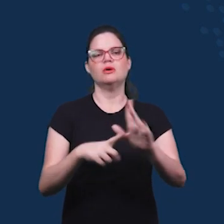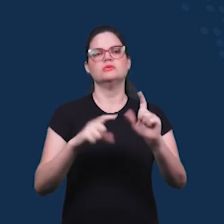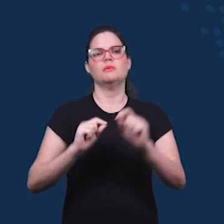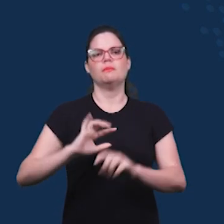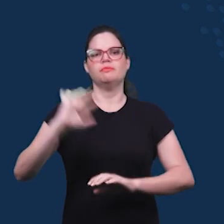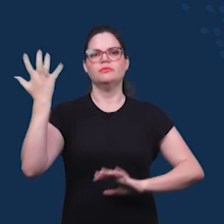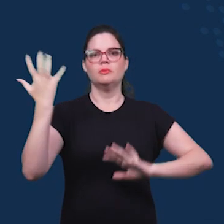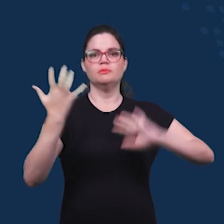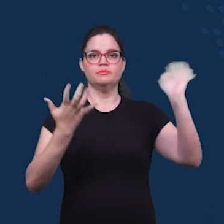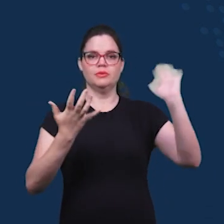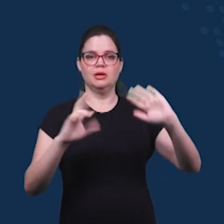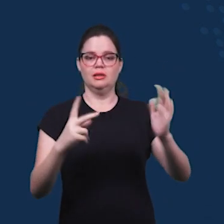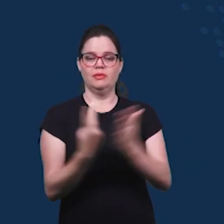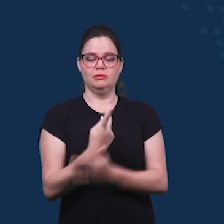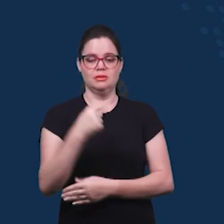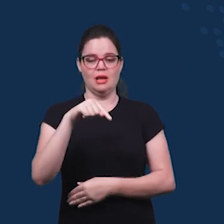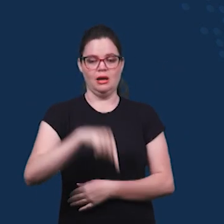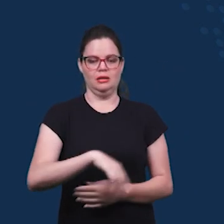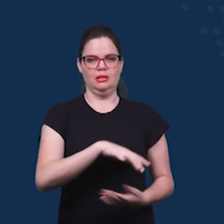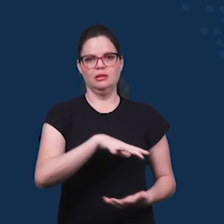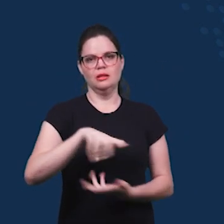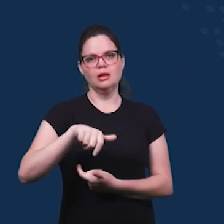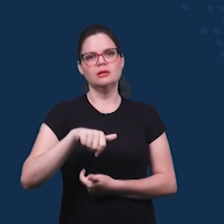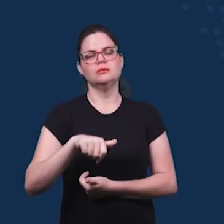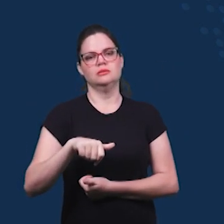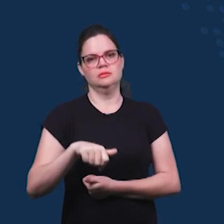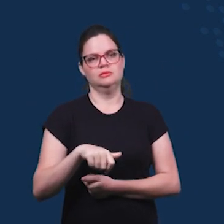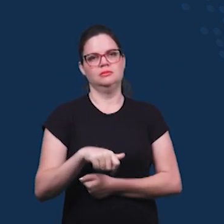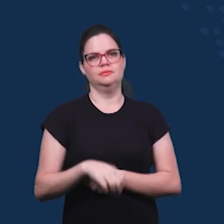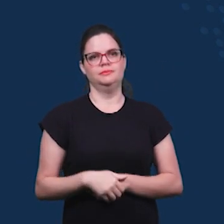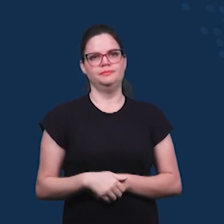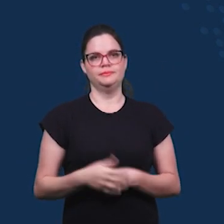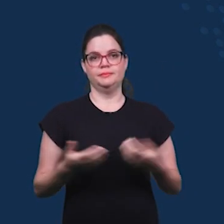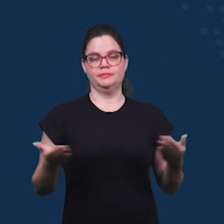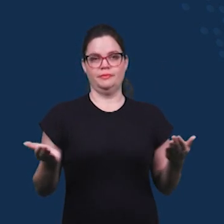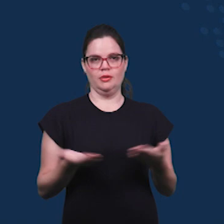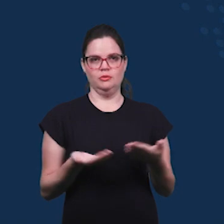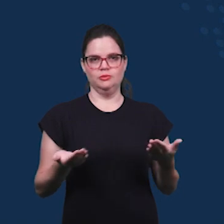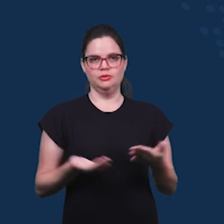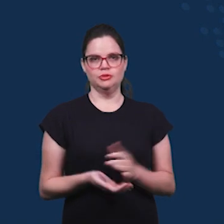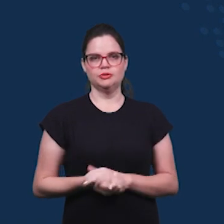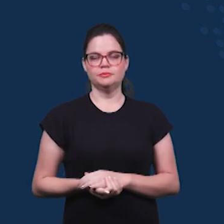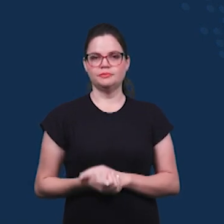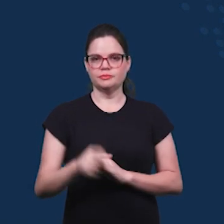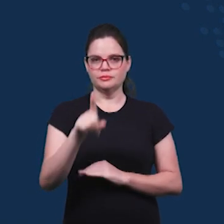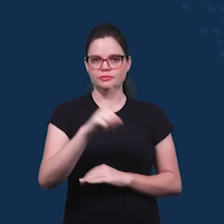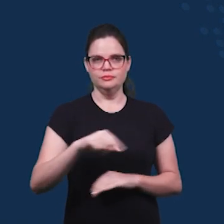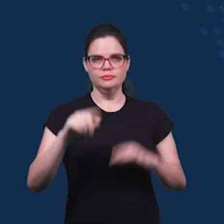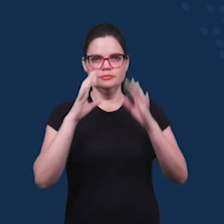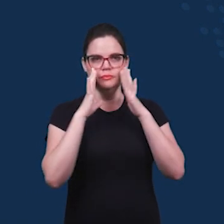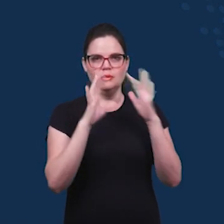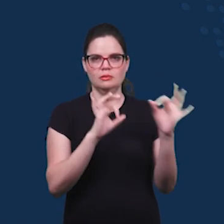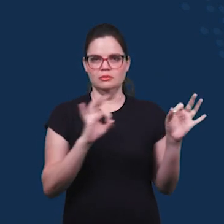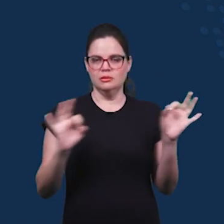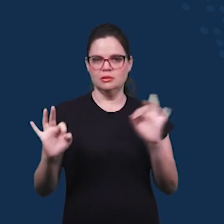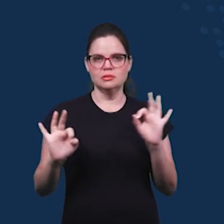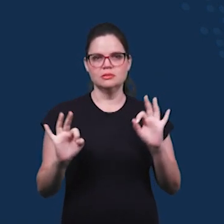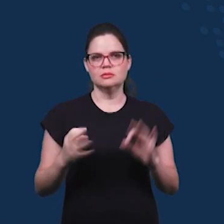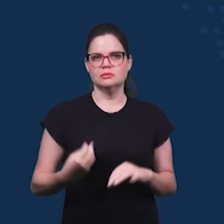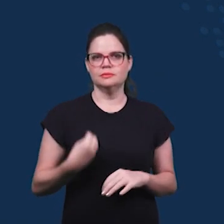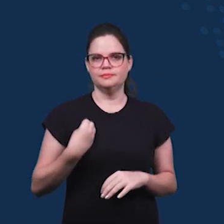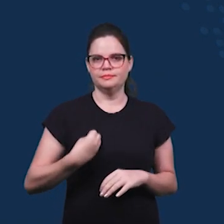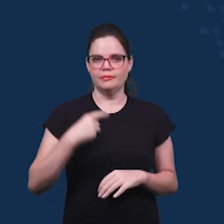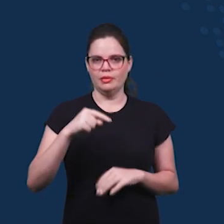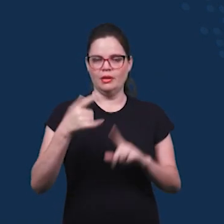obra criadora. E hoje, na atualidade, né, você que nos assiste, que está assistindo